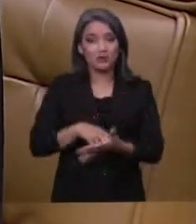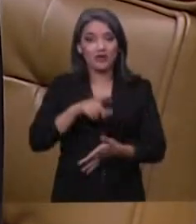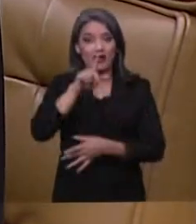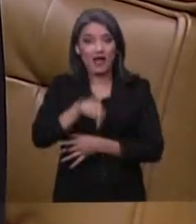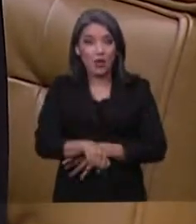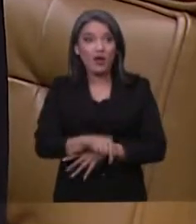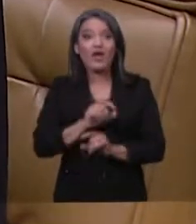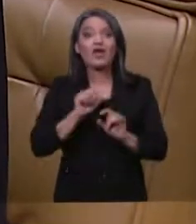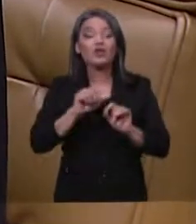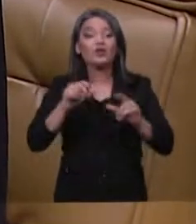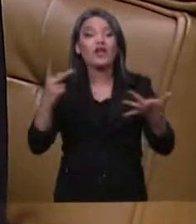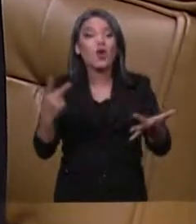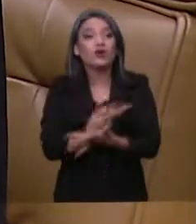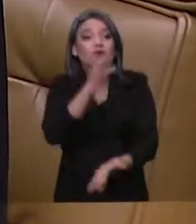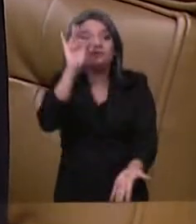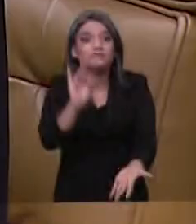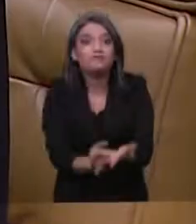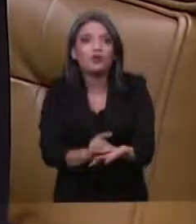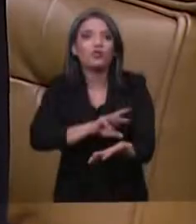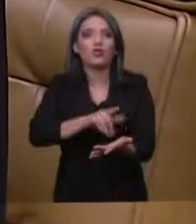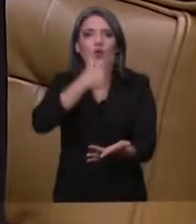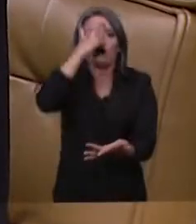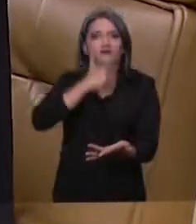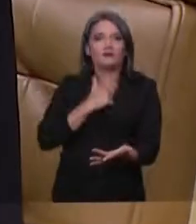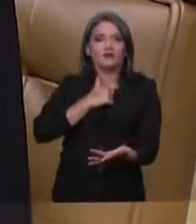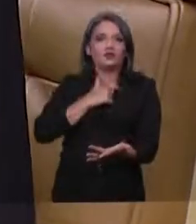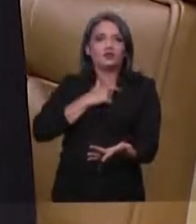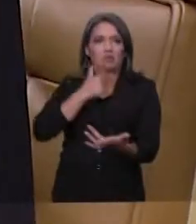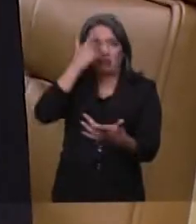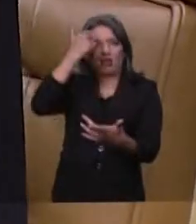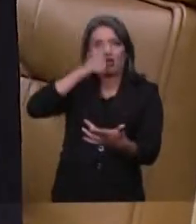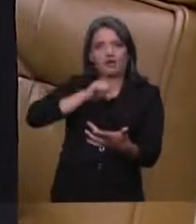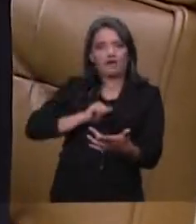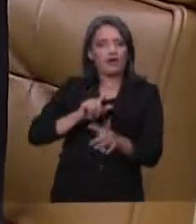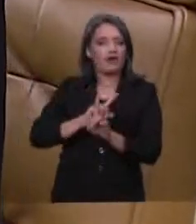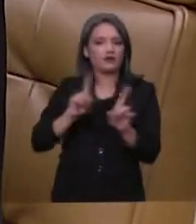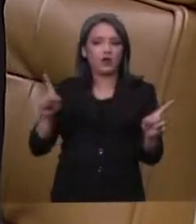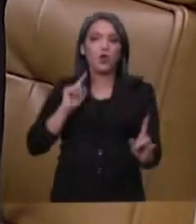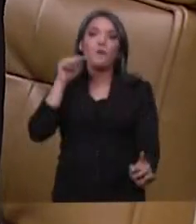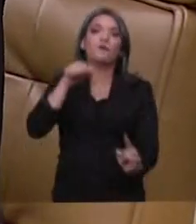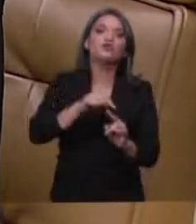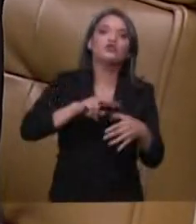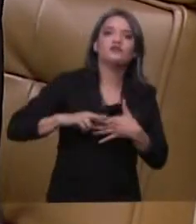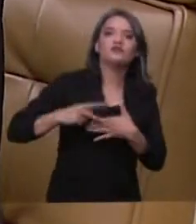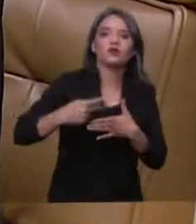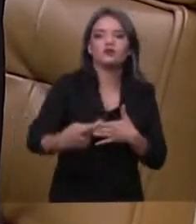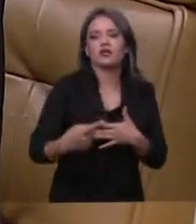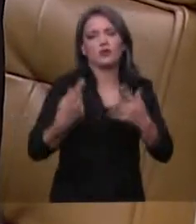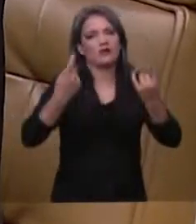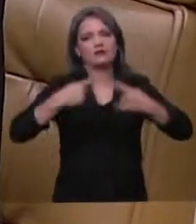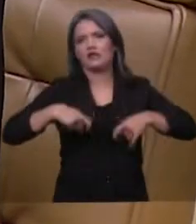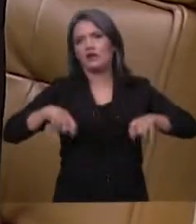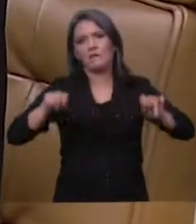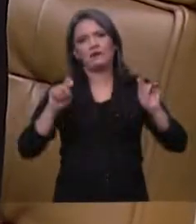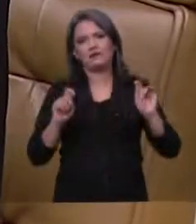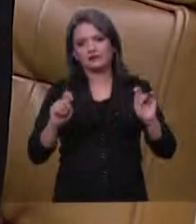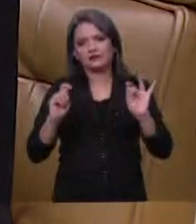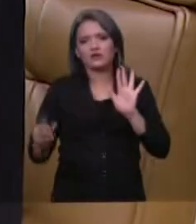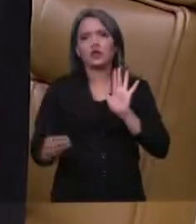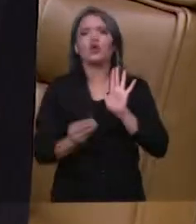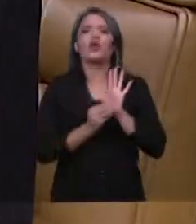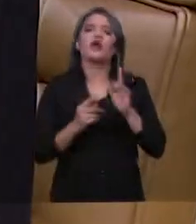autor. Os motivos e as consequências do crime não merecem maiores considerações ou desdobramentos, pois resvalam